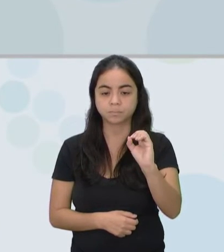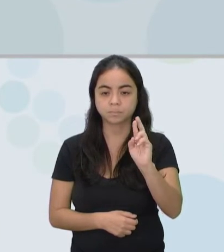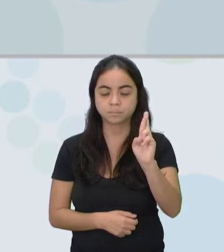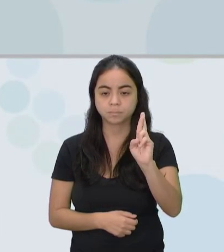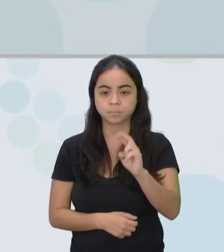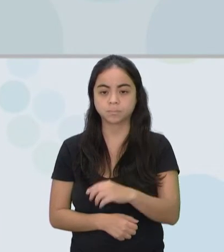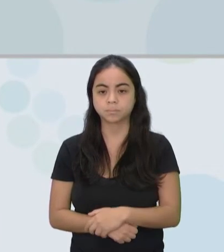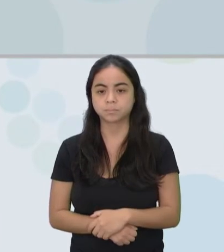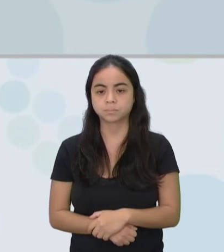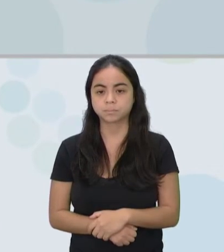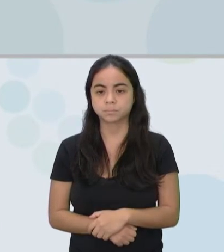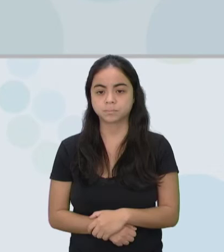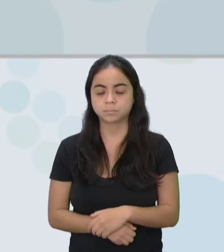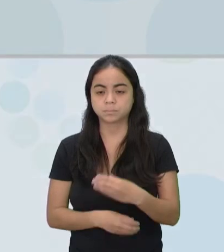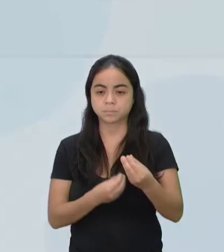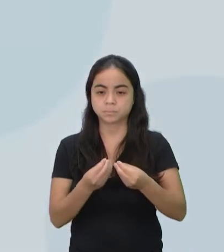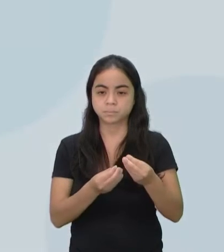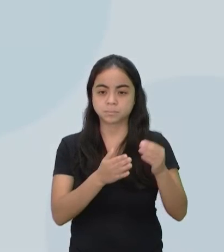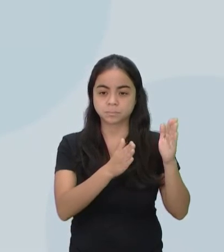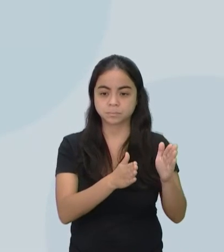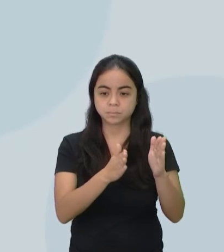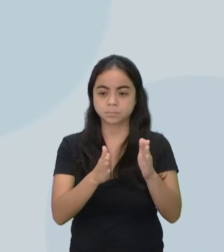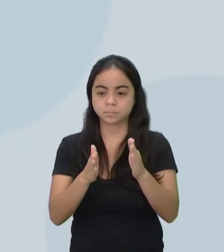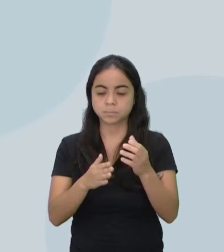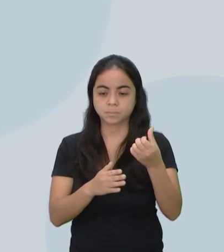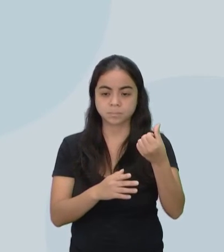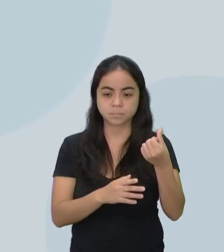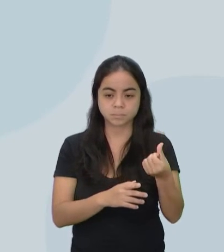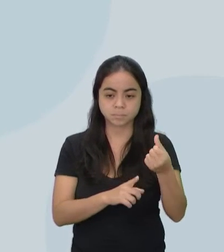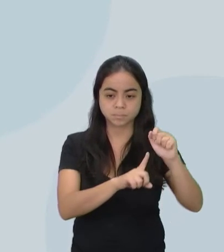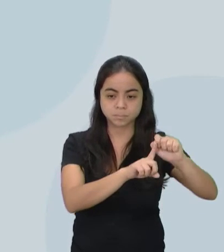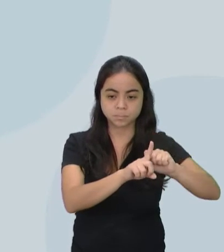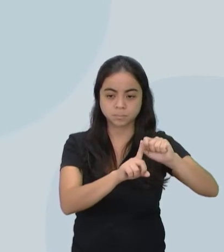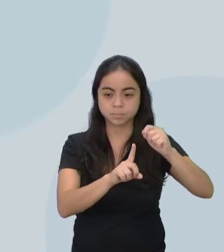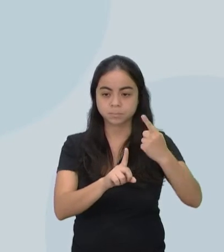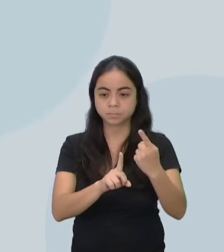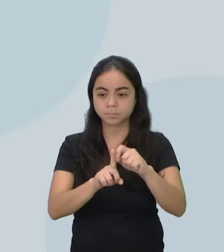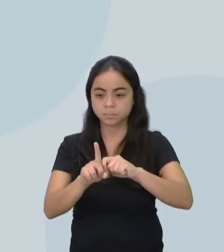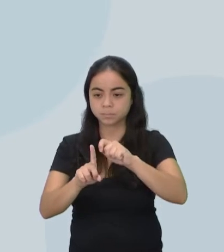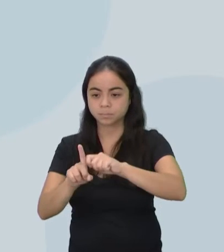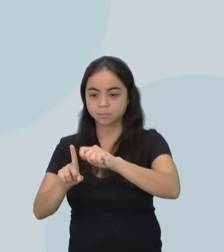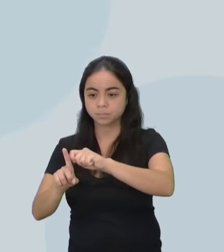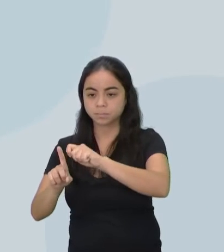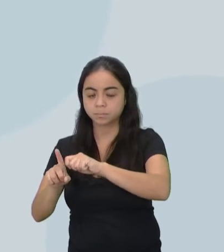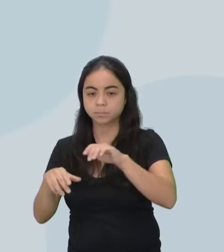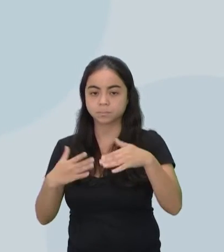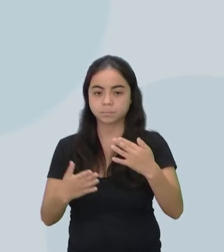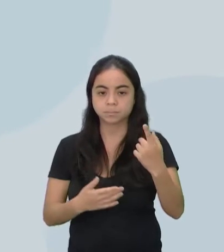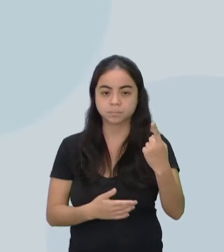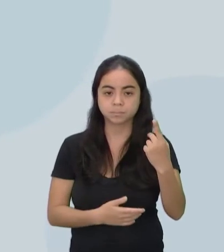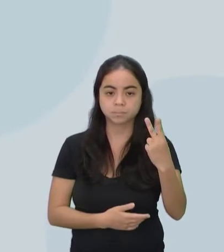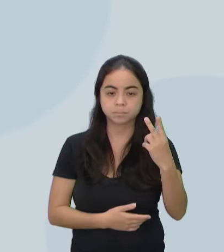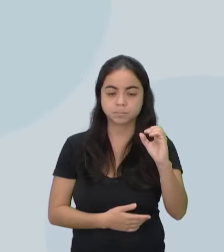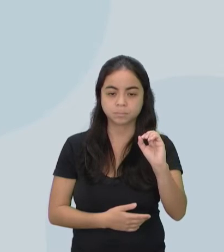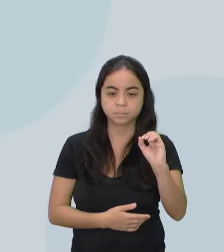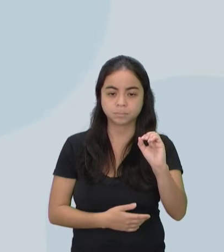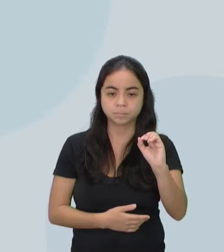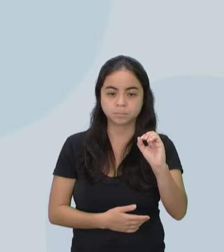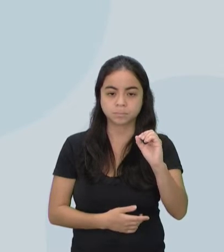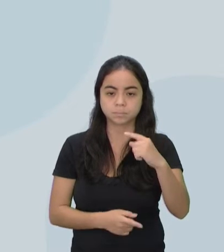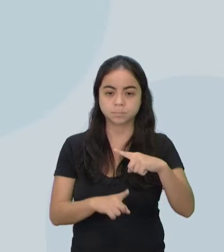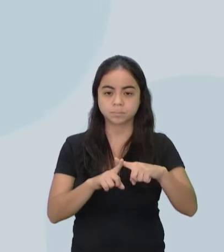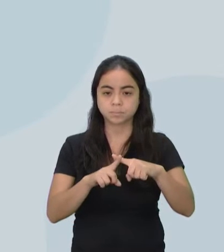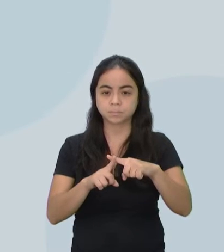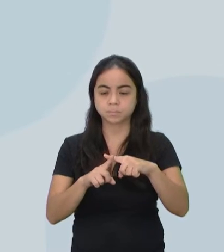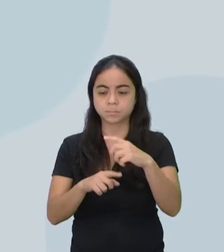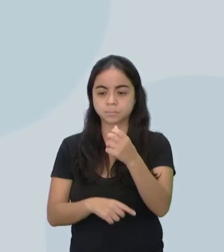Como o tempo do empréstimo é de igual a 6 meses, a gente vai multiplicar, então, o valor do 120 por 6. Então,